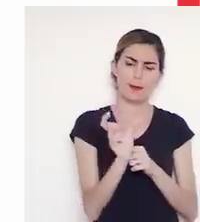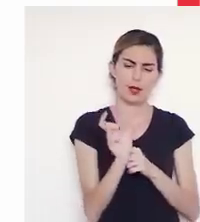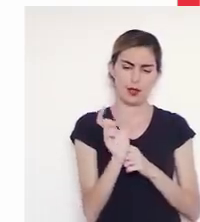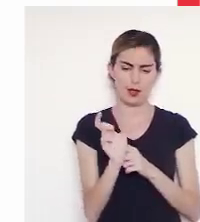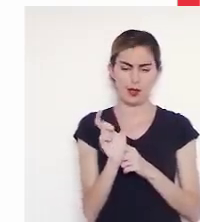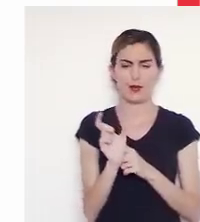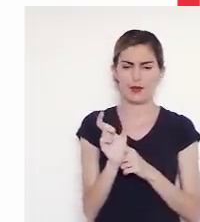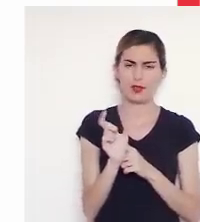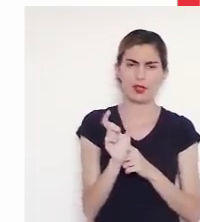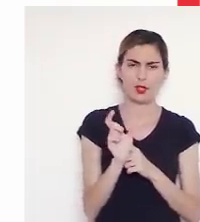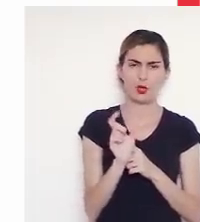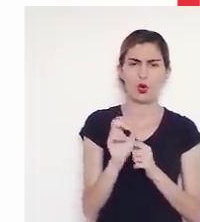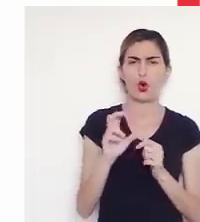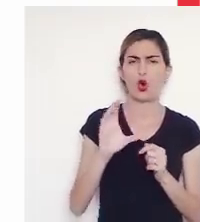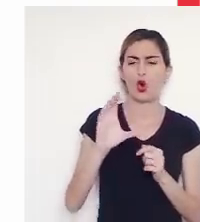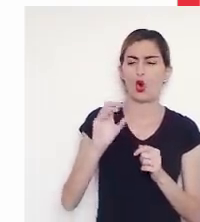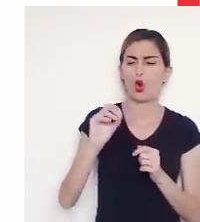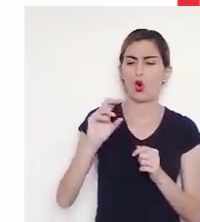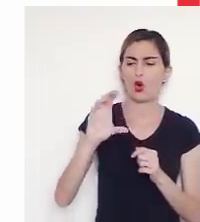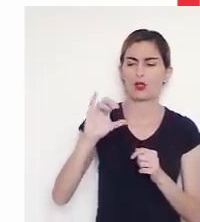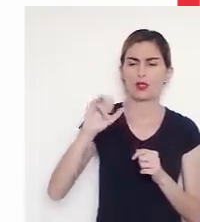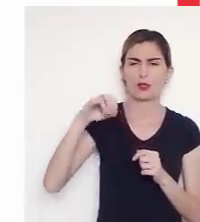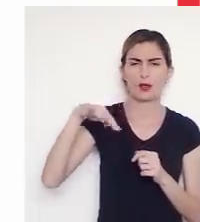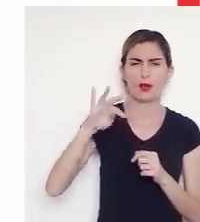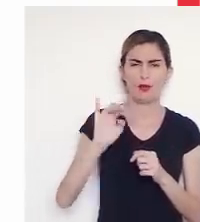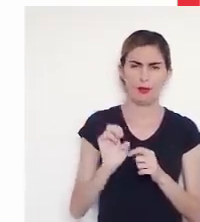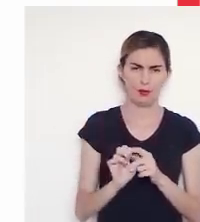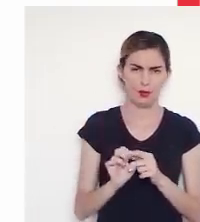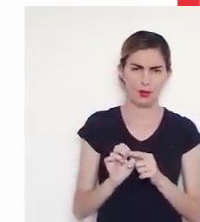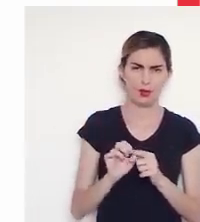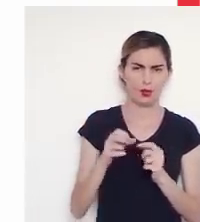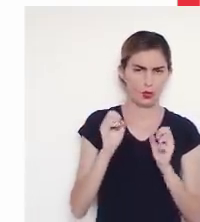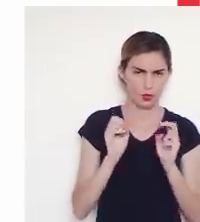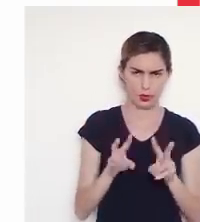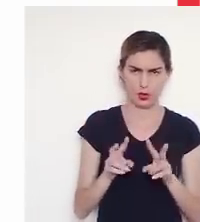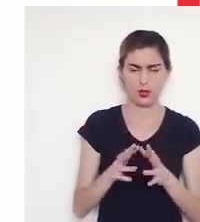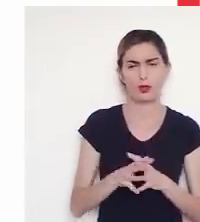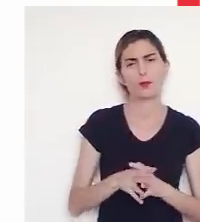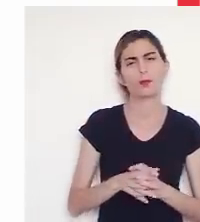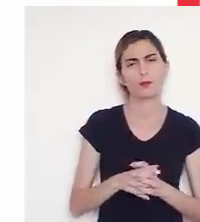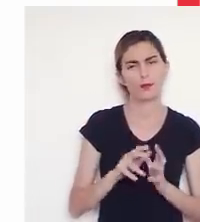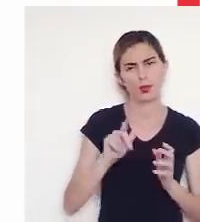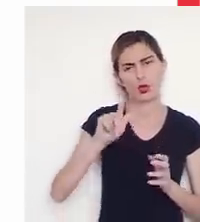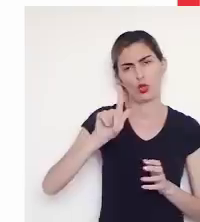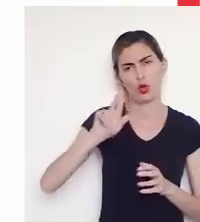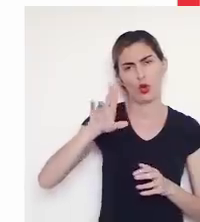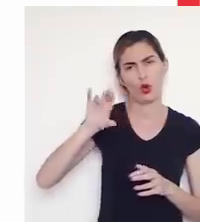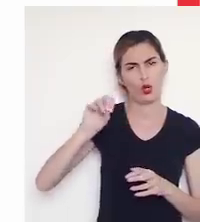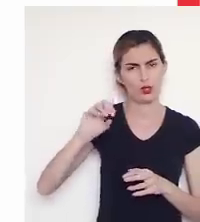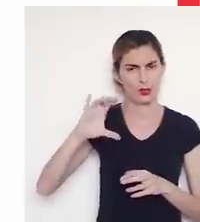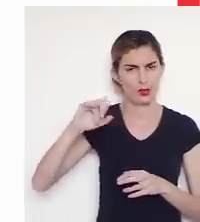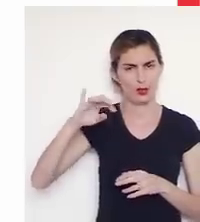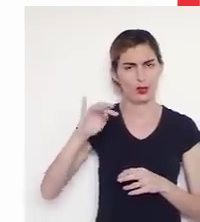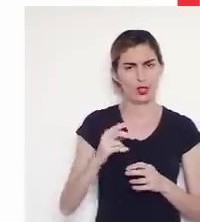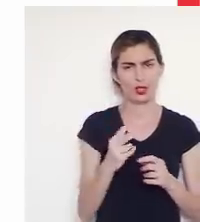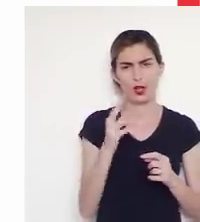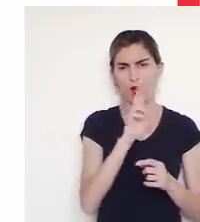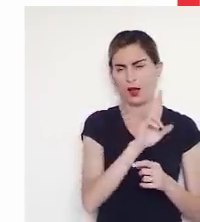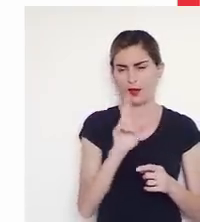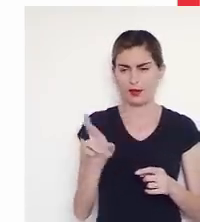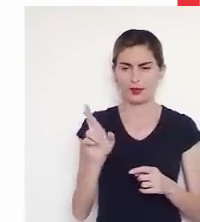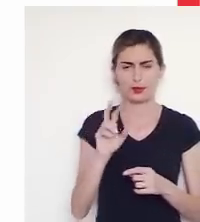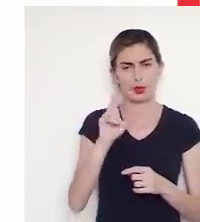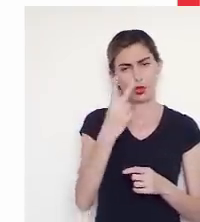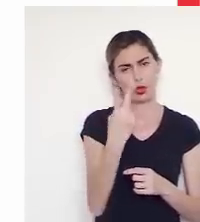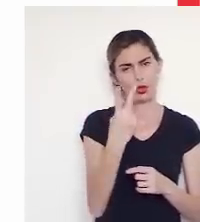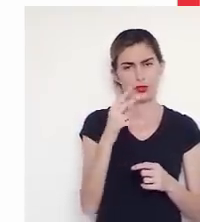palavrinha ali deveria ser quociente, ok? Joia? Legal? Que é a razão de dois inteiros, é o quociente, por isso que é a